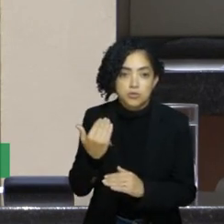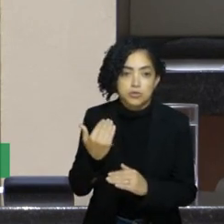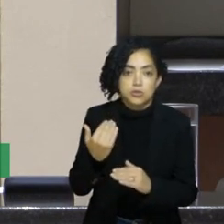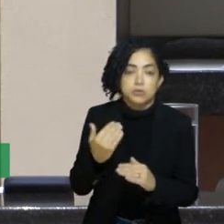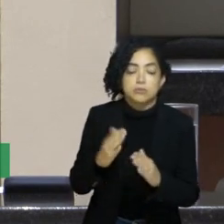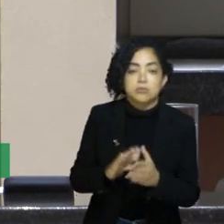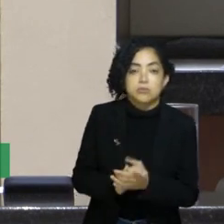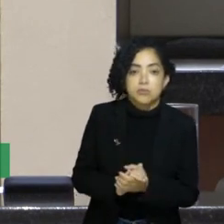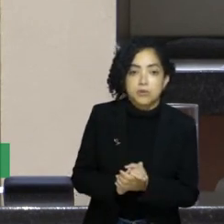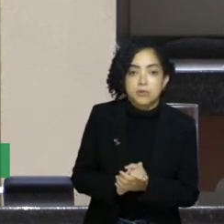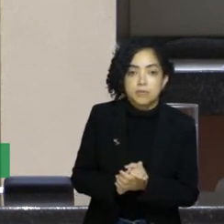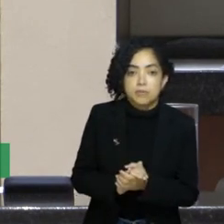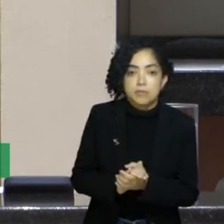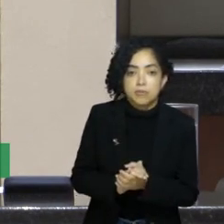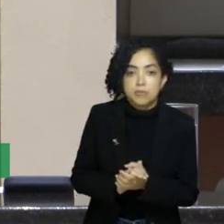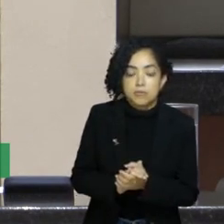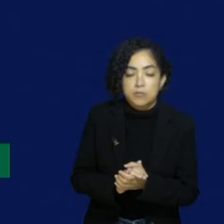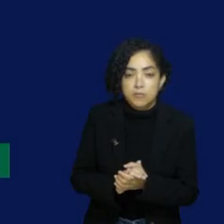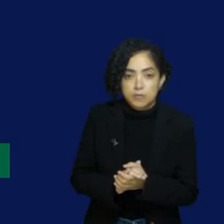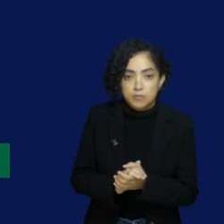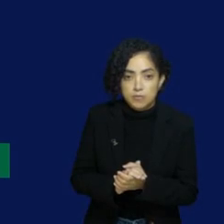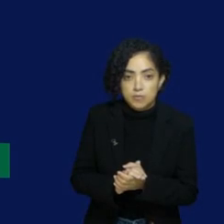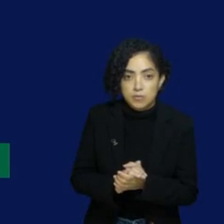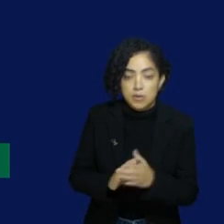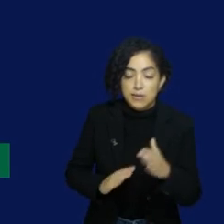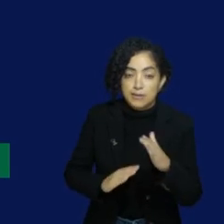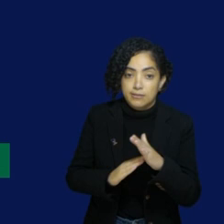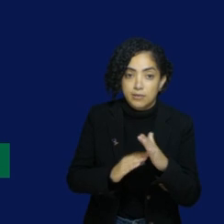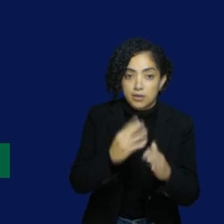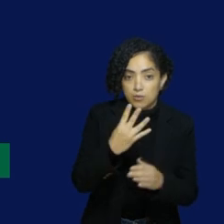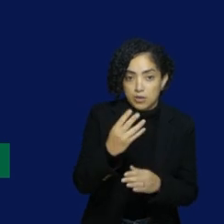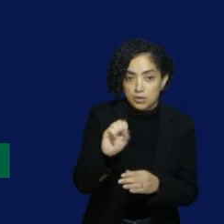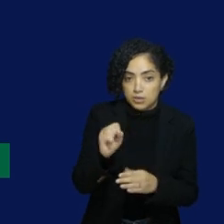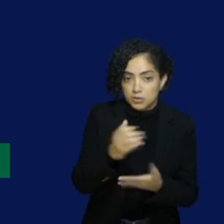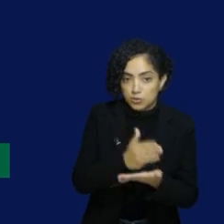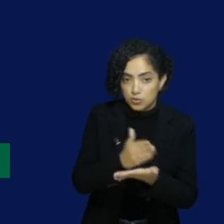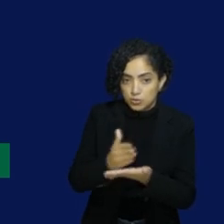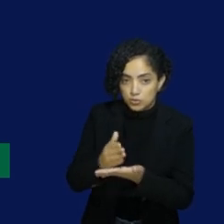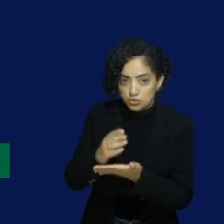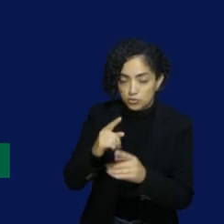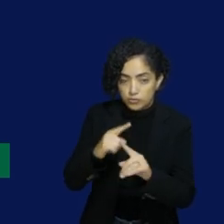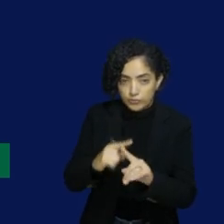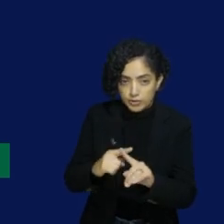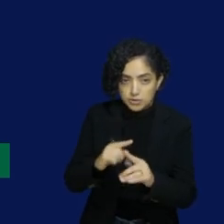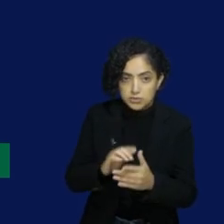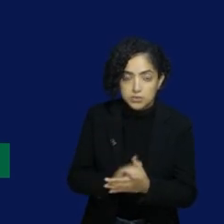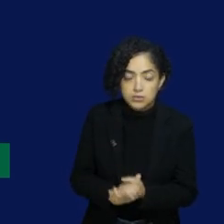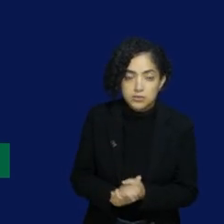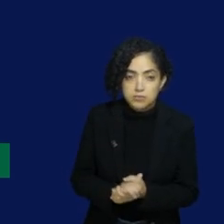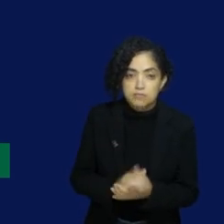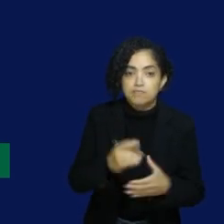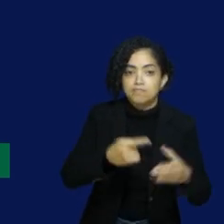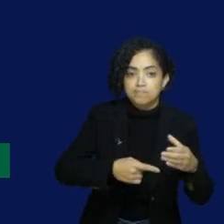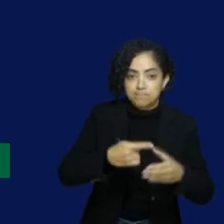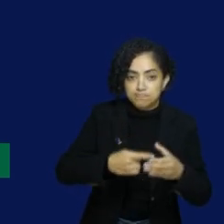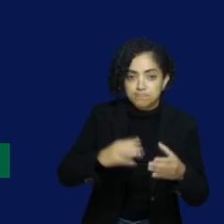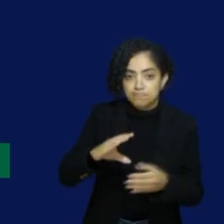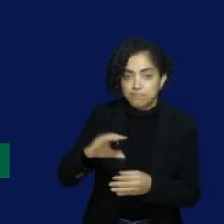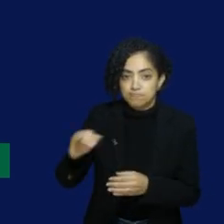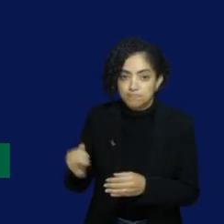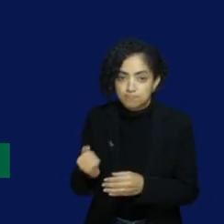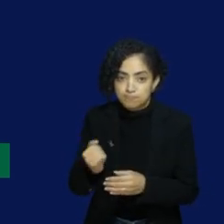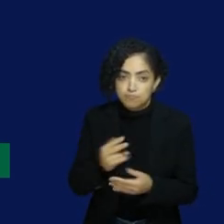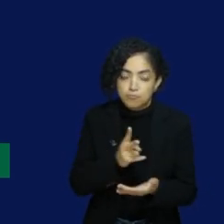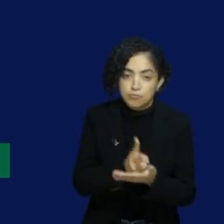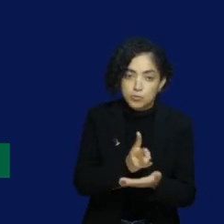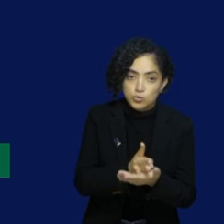direitos, ITCMD, em até 48 vezes. Parecer da Comissão de Constituição e Justiça é pela manutenção do veto. Relatoria, deputada